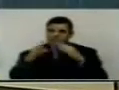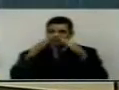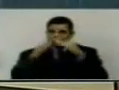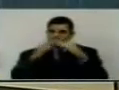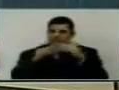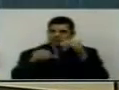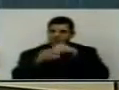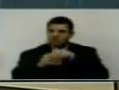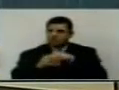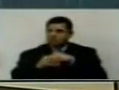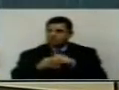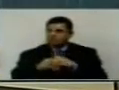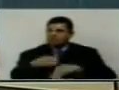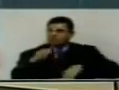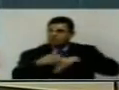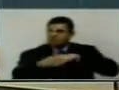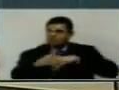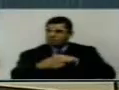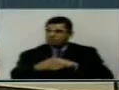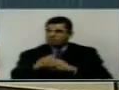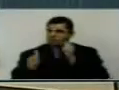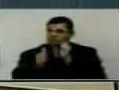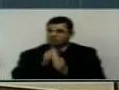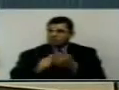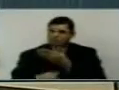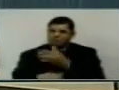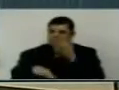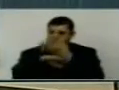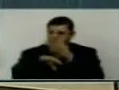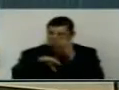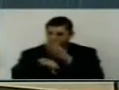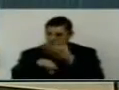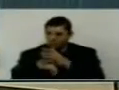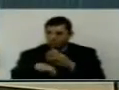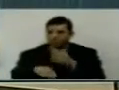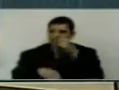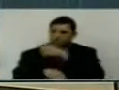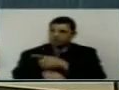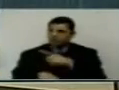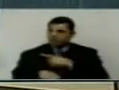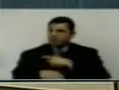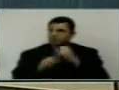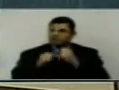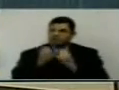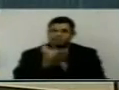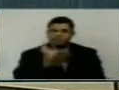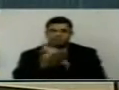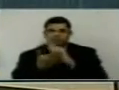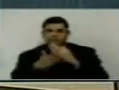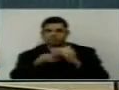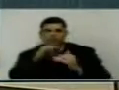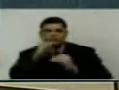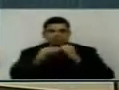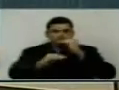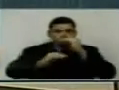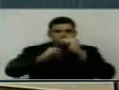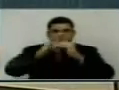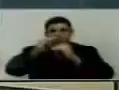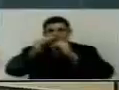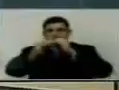está lá dentro do time do esporte que você pratica. É lá que a gente começa a construir